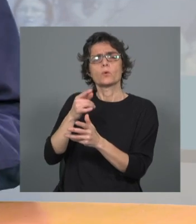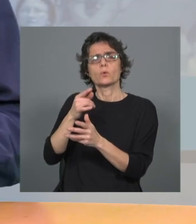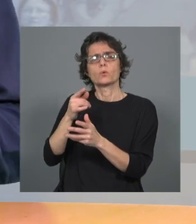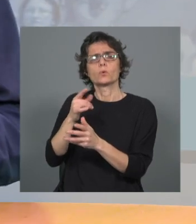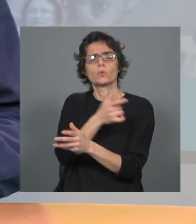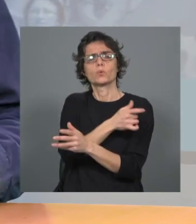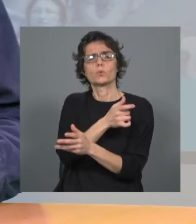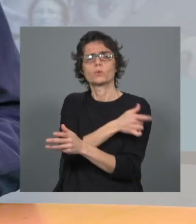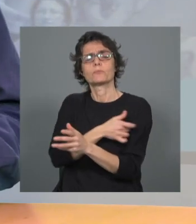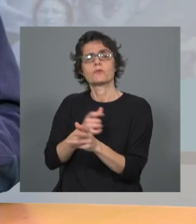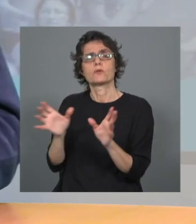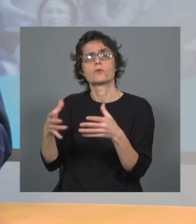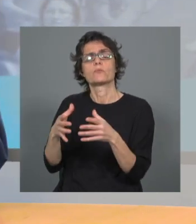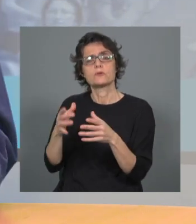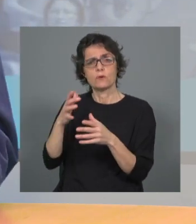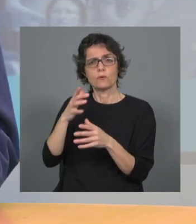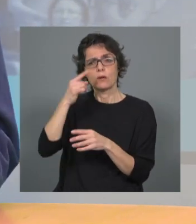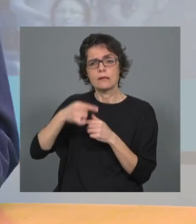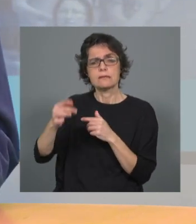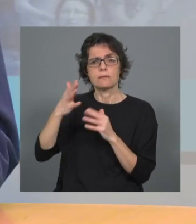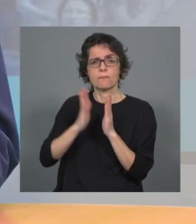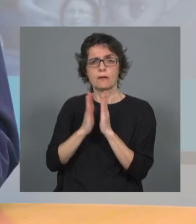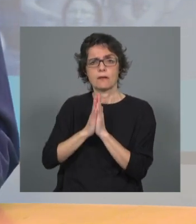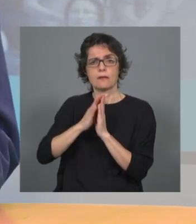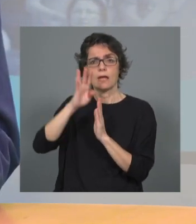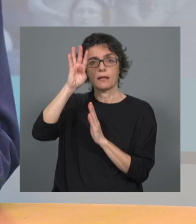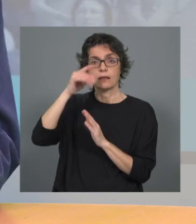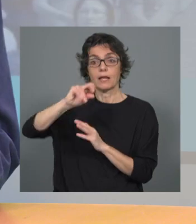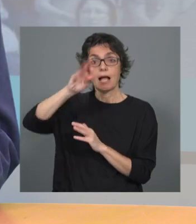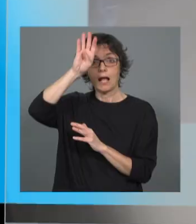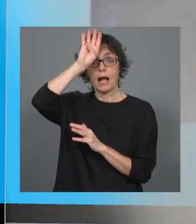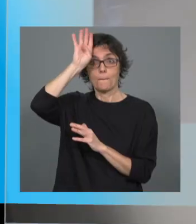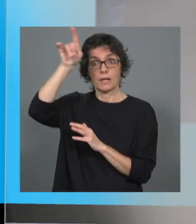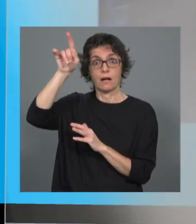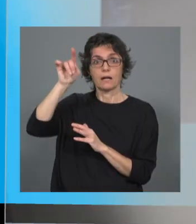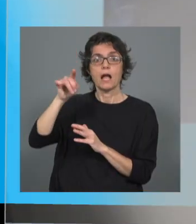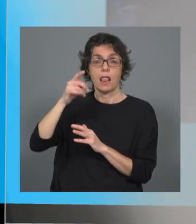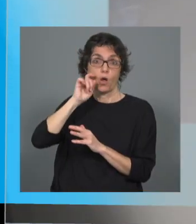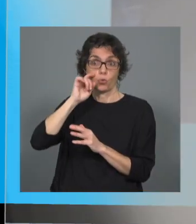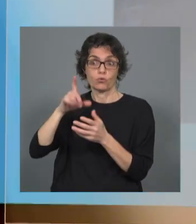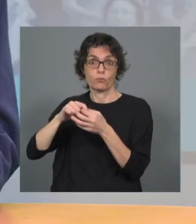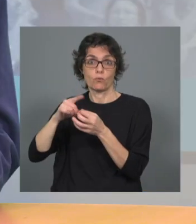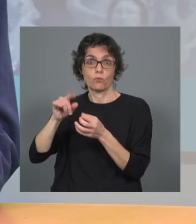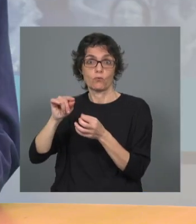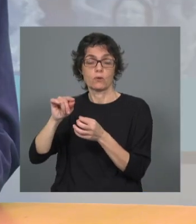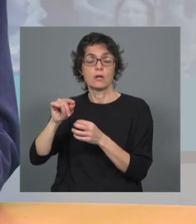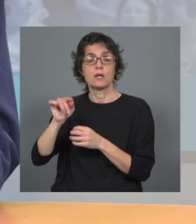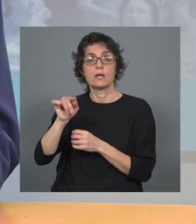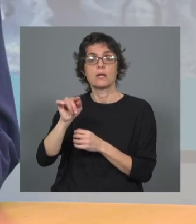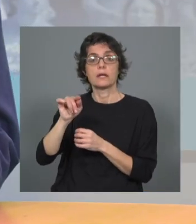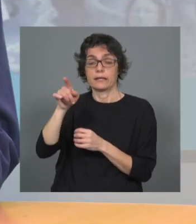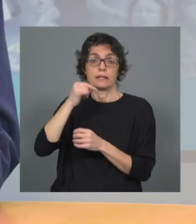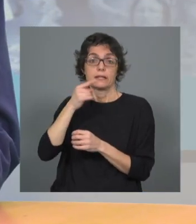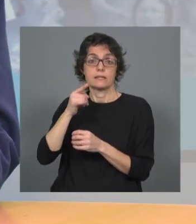como sabemos, é importantíssimo, tem uma dimensão enorme e muito importante, mesmo a nível turístico, e ele estava-me a dizer que este ano não há as